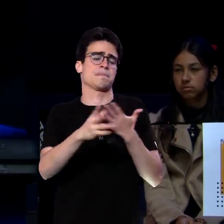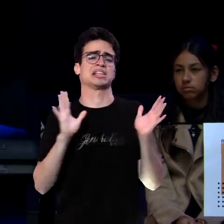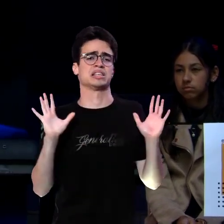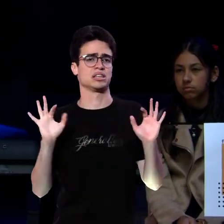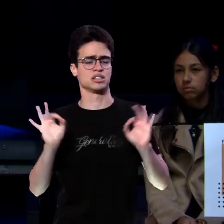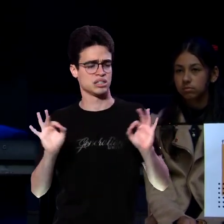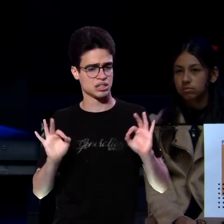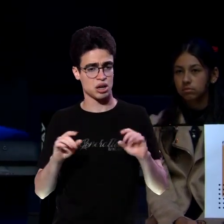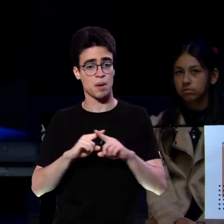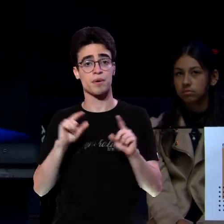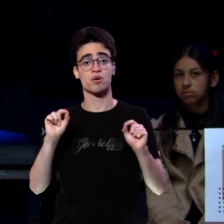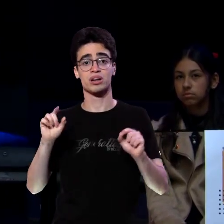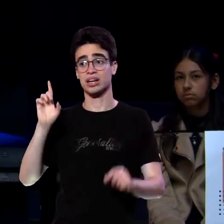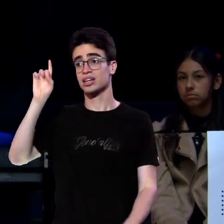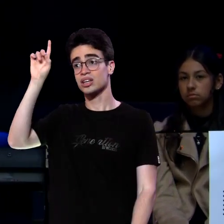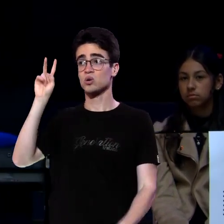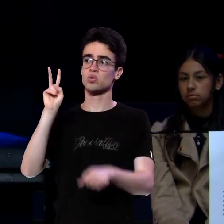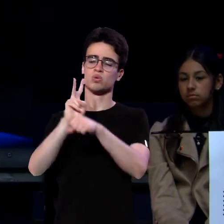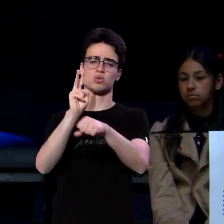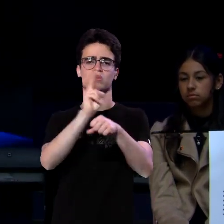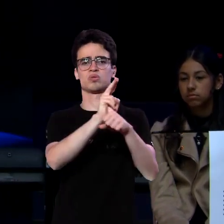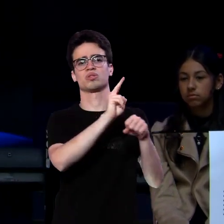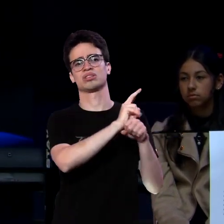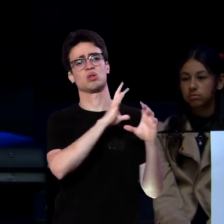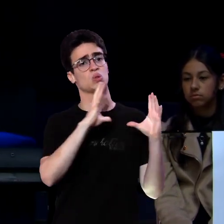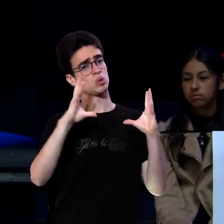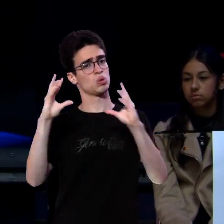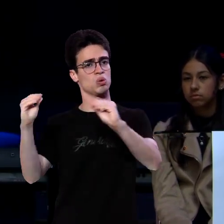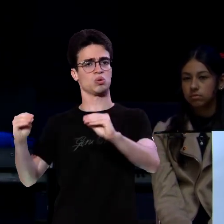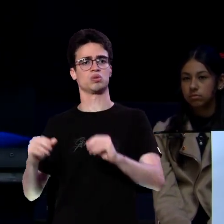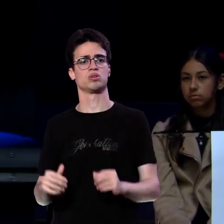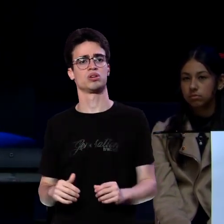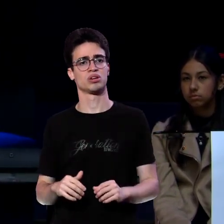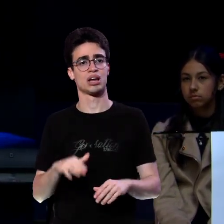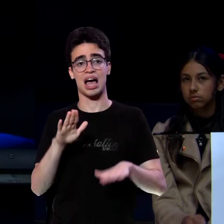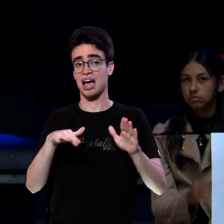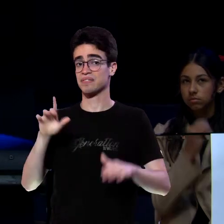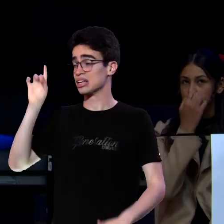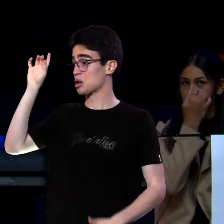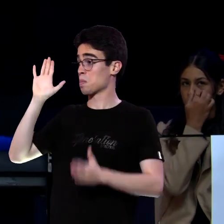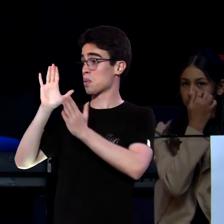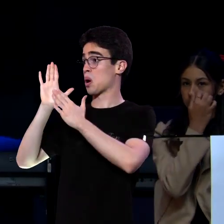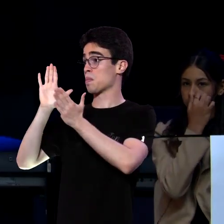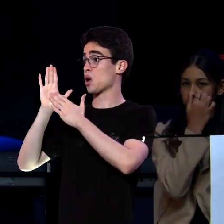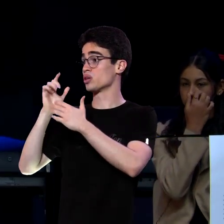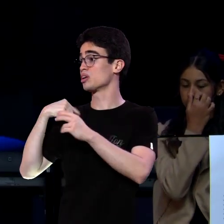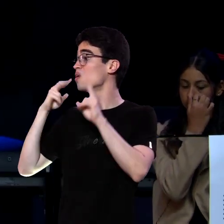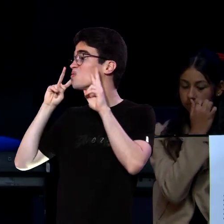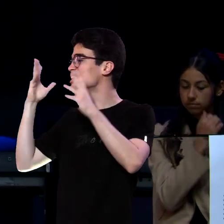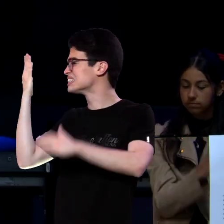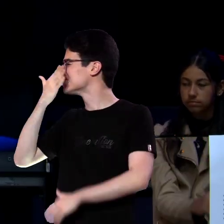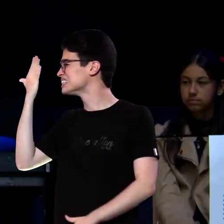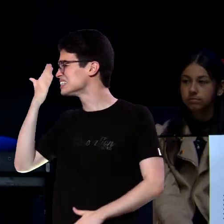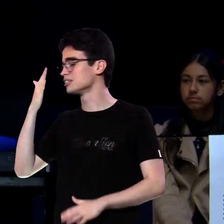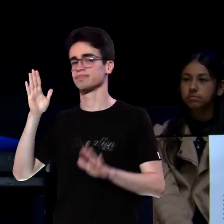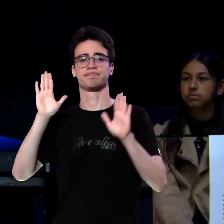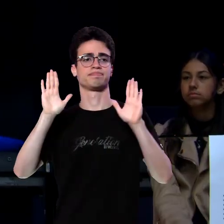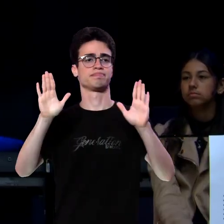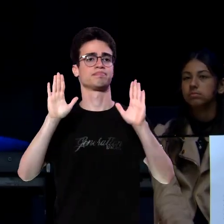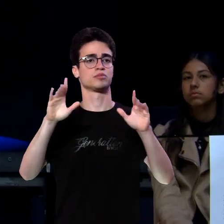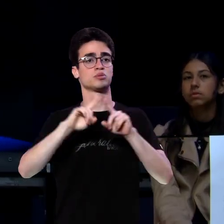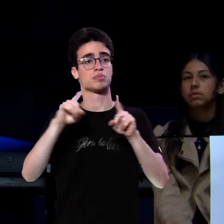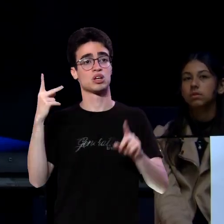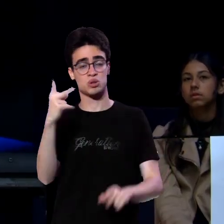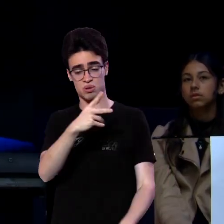Mas eu sei de uma coisa, Deus está cuidando de tudo. E você pode não enxergar o propósito de Deus agora no seu sofrimento. Mas no restante da